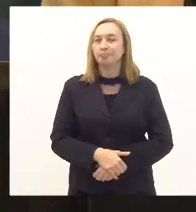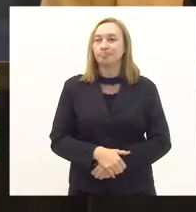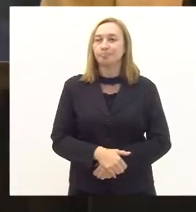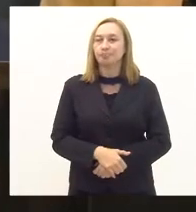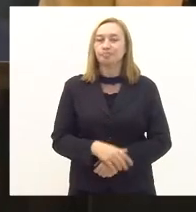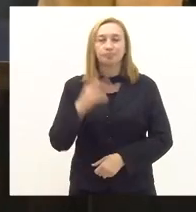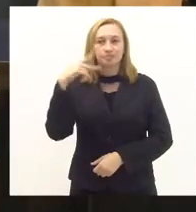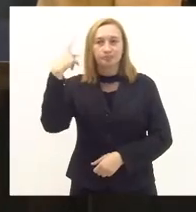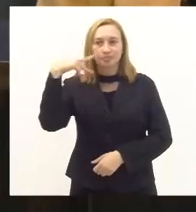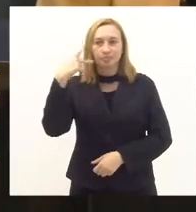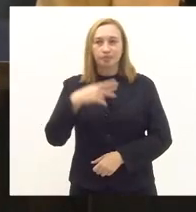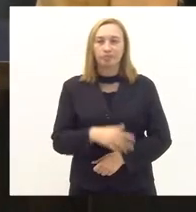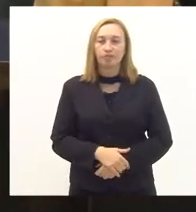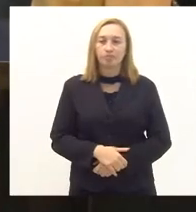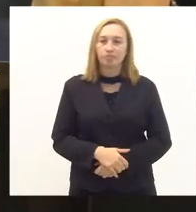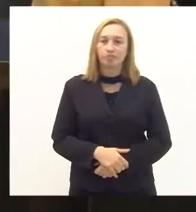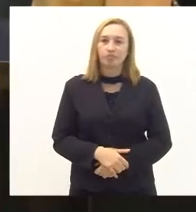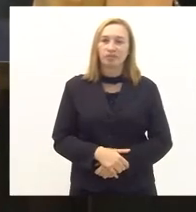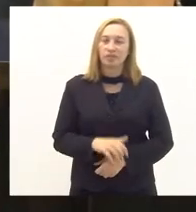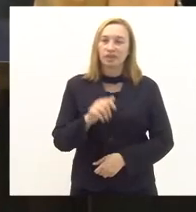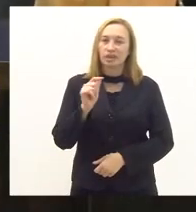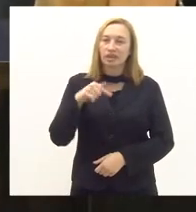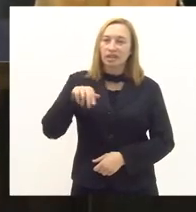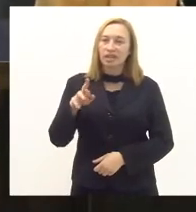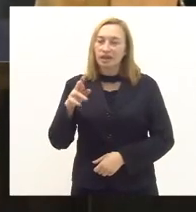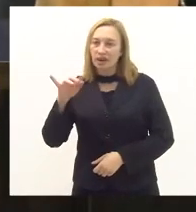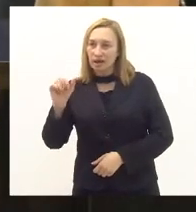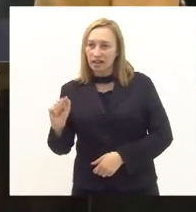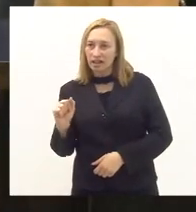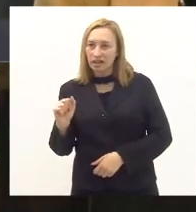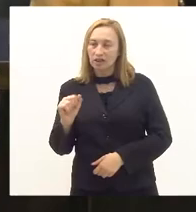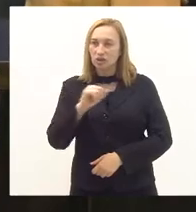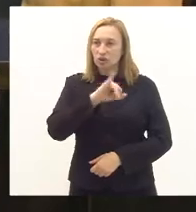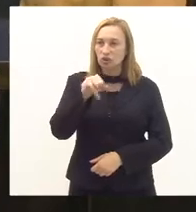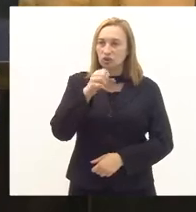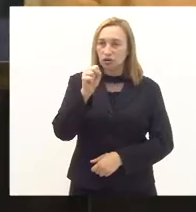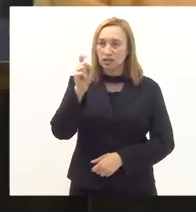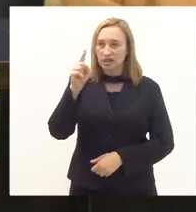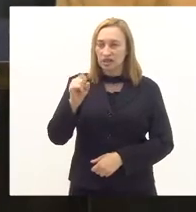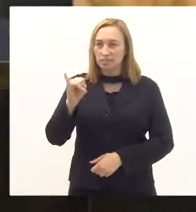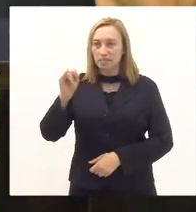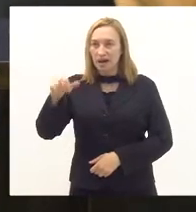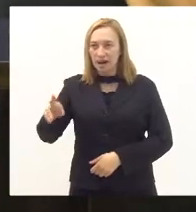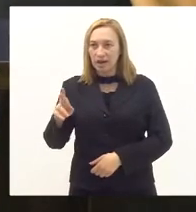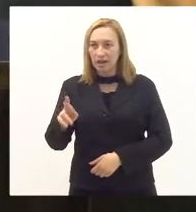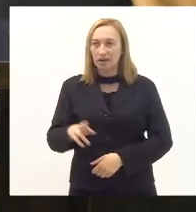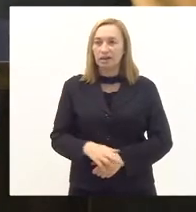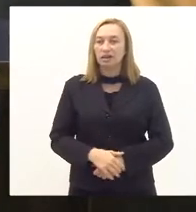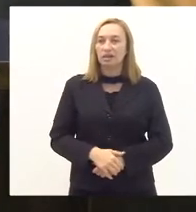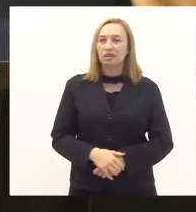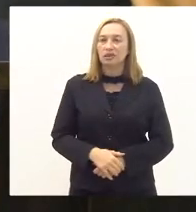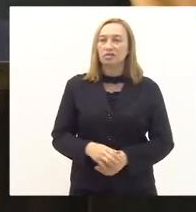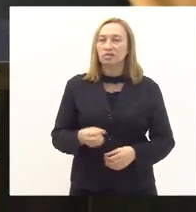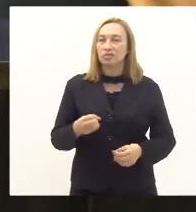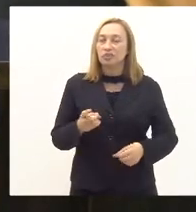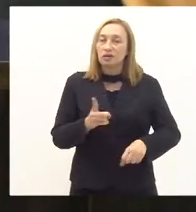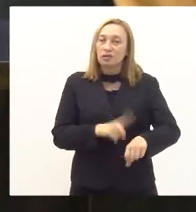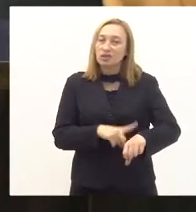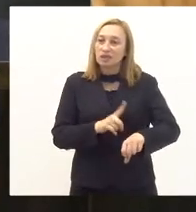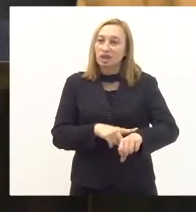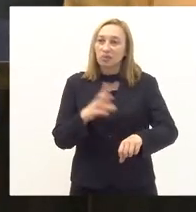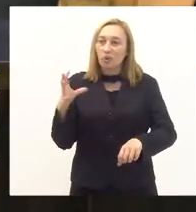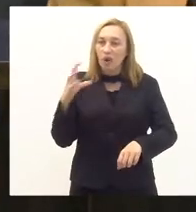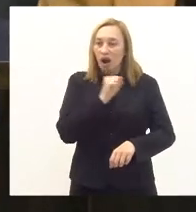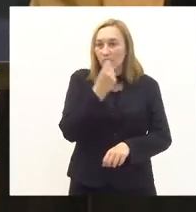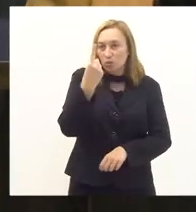nossos vereadores, Kiara de Natividade, Josimar de Miracema, para uma curta saudação de